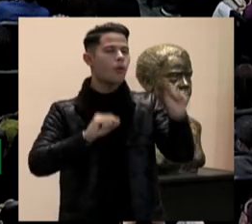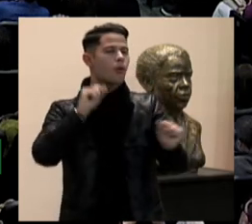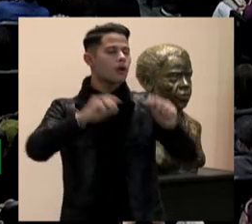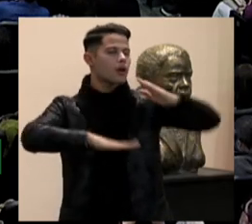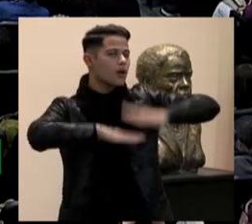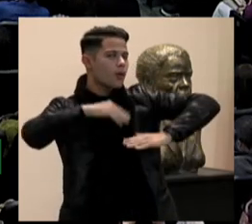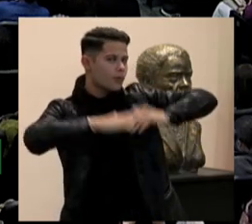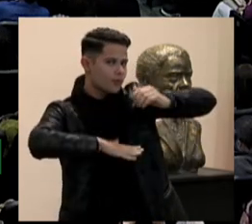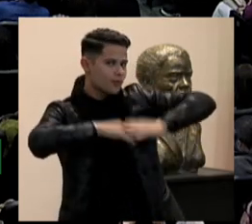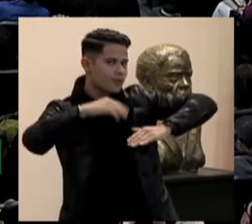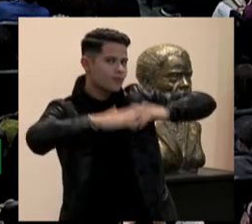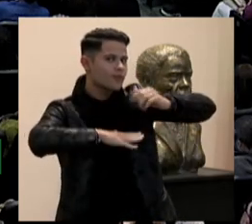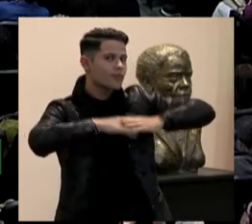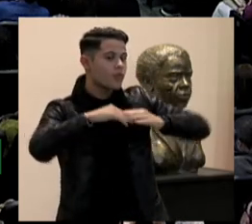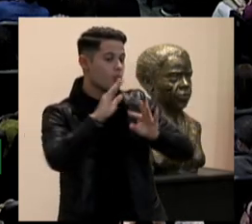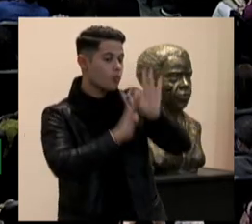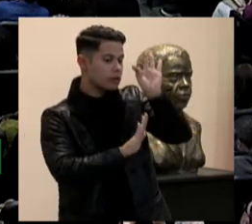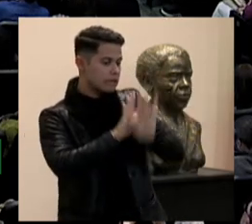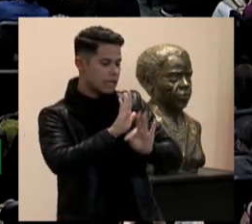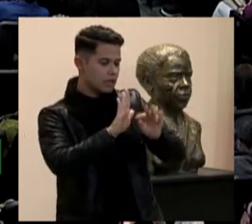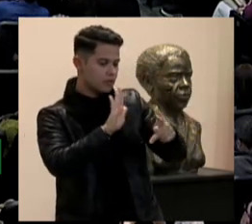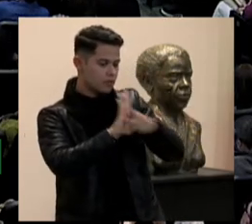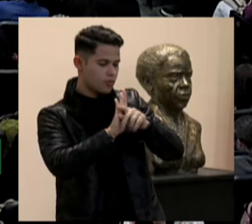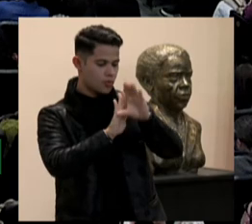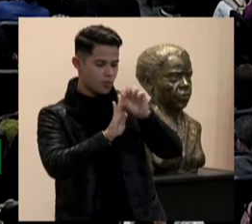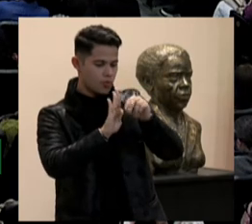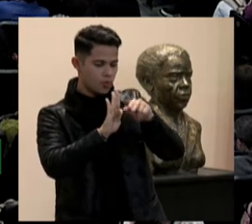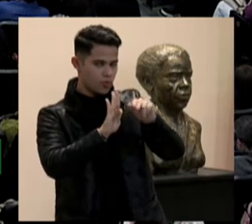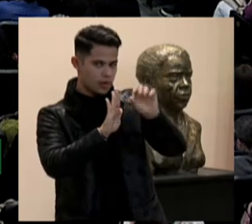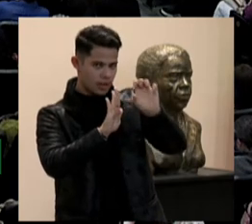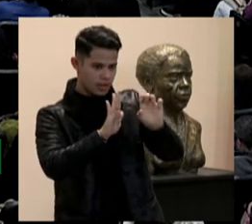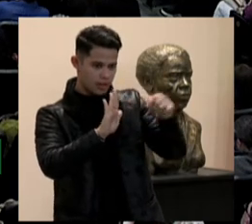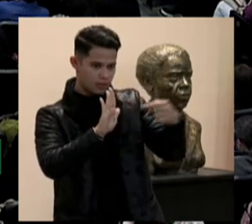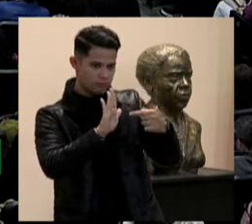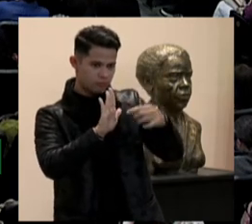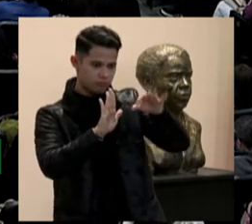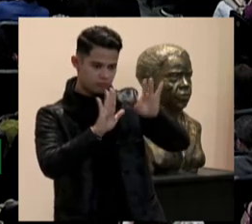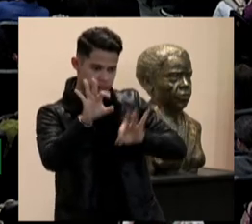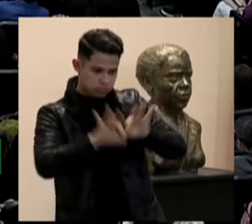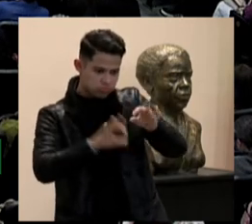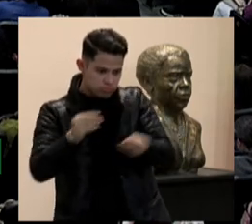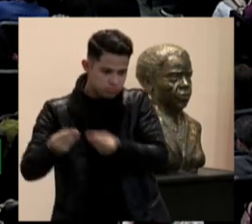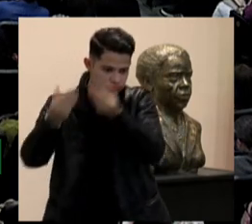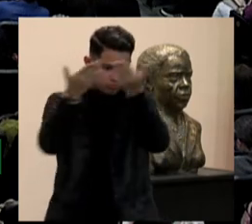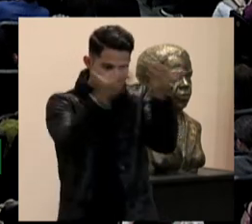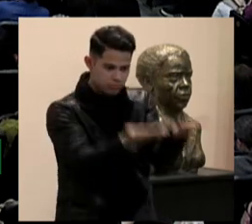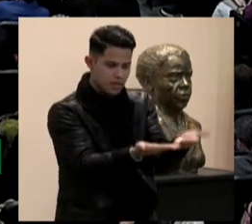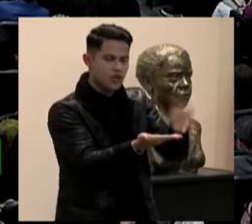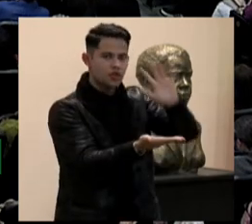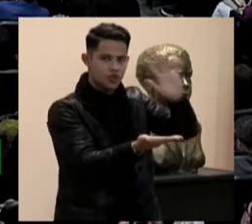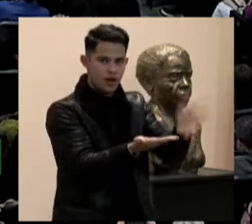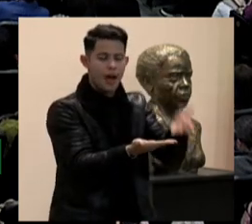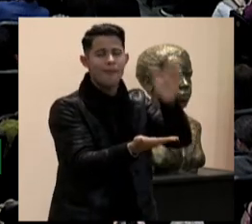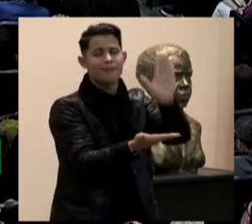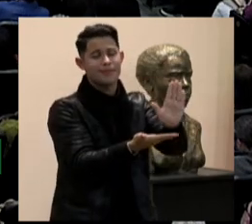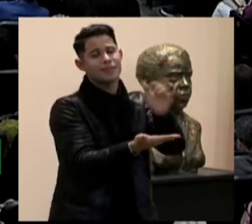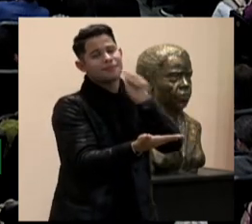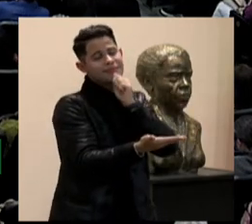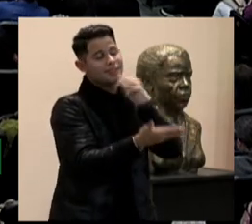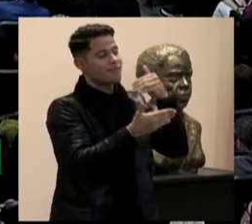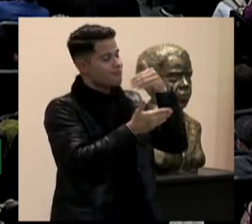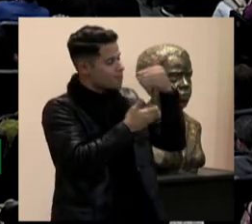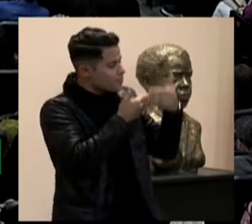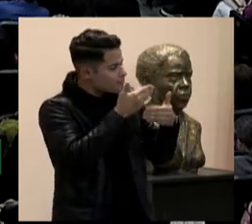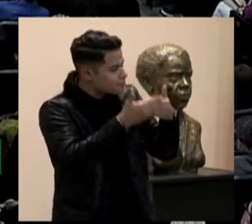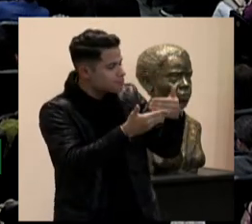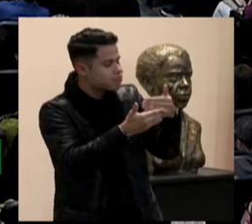com a entrega do texto da CONAI, mas, efetivamente, a gente ainda está num processo de